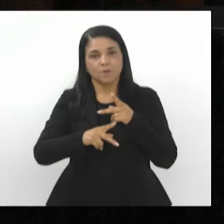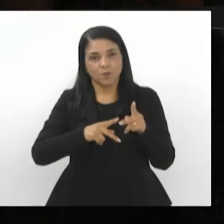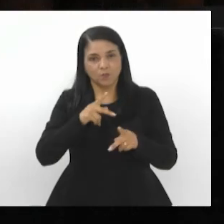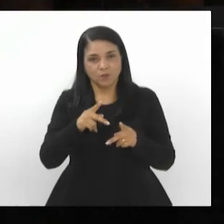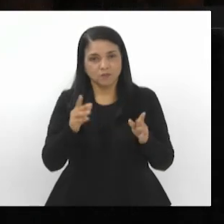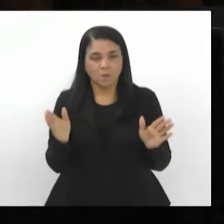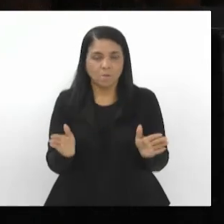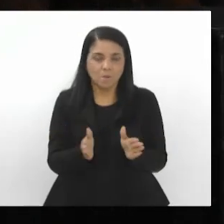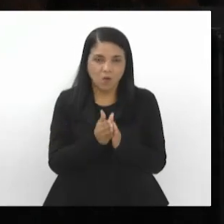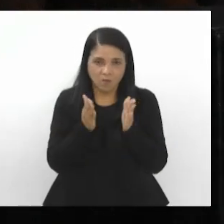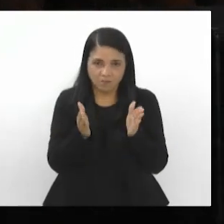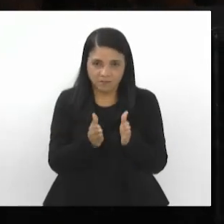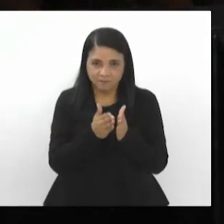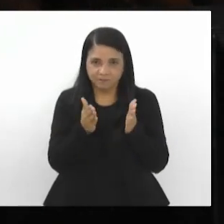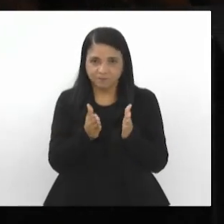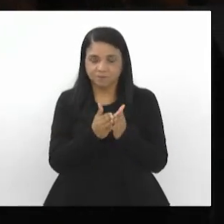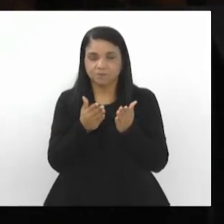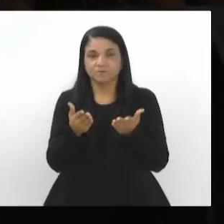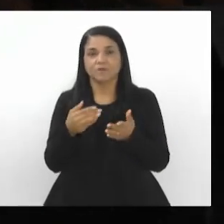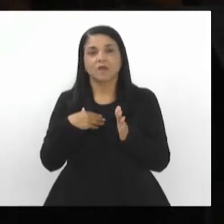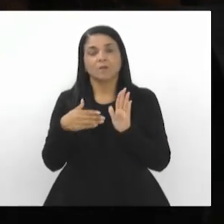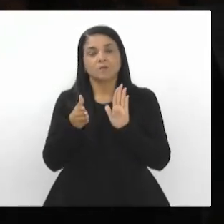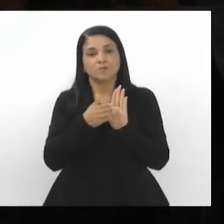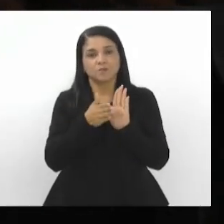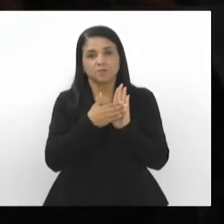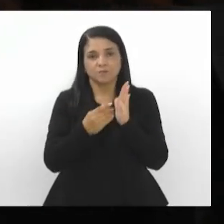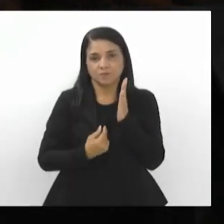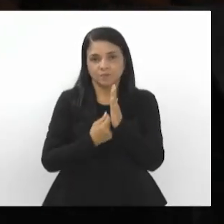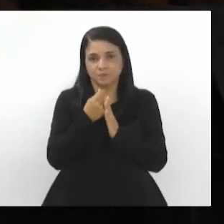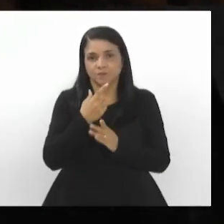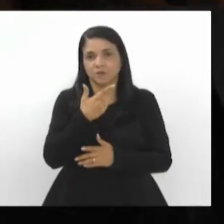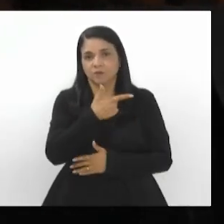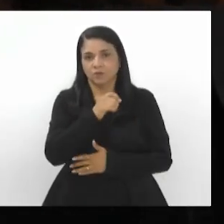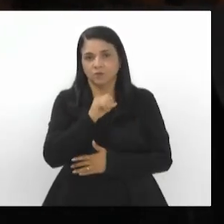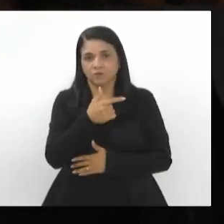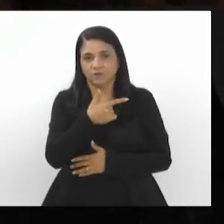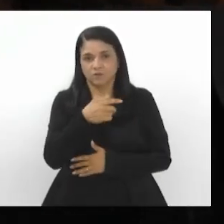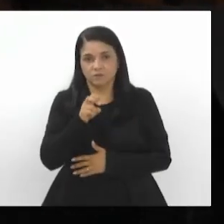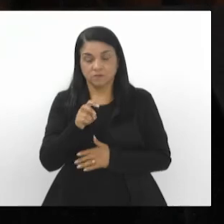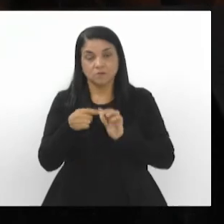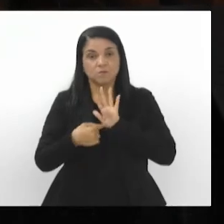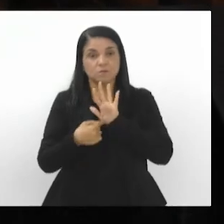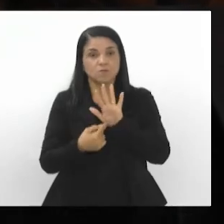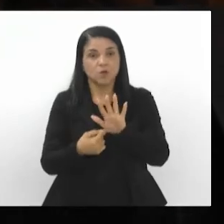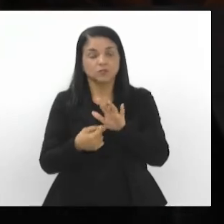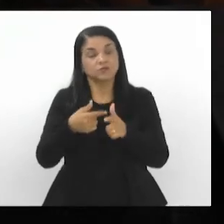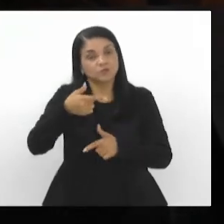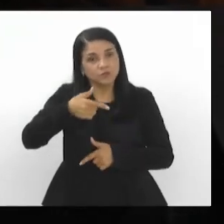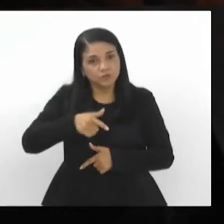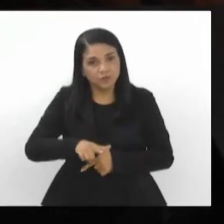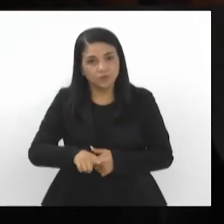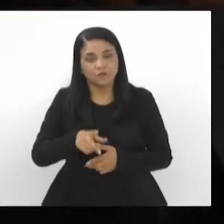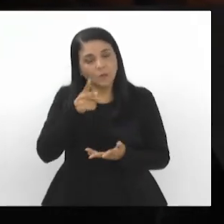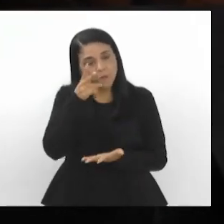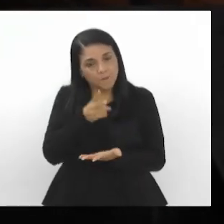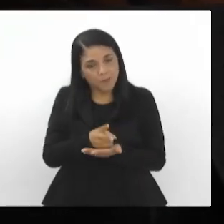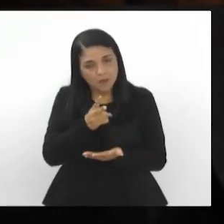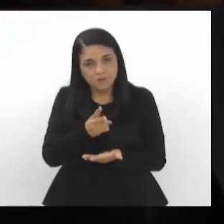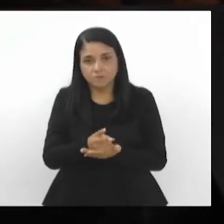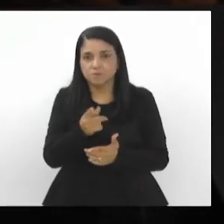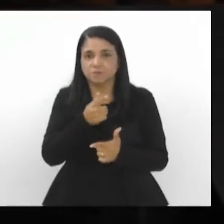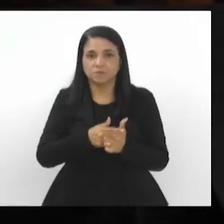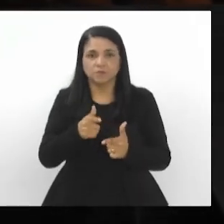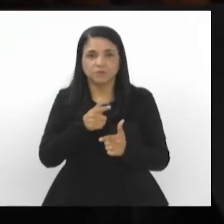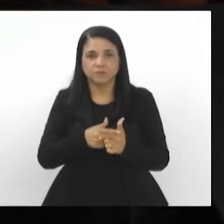mais pobre. Então, a proposta orçamentária para 2025 aponta, de novo, o mesmo problema.